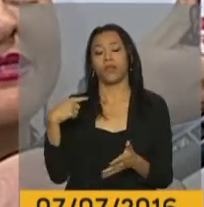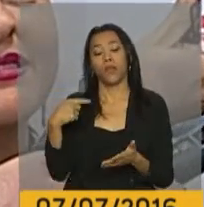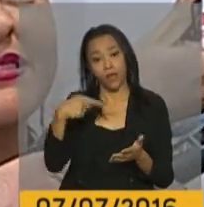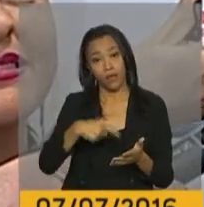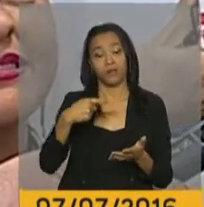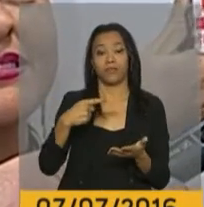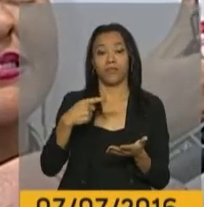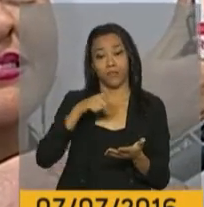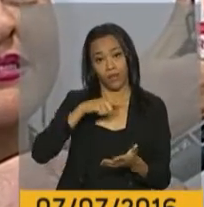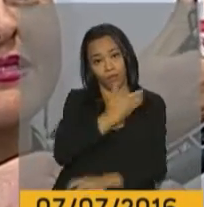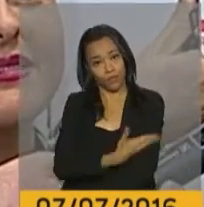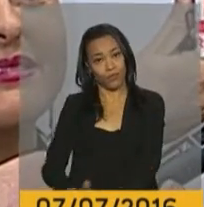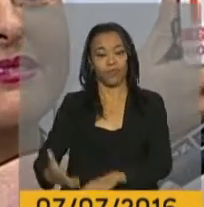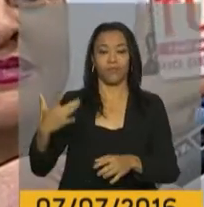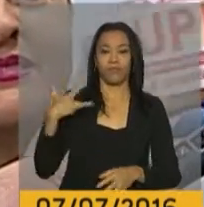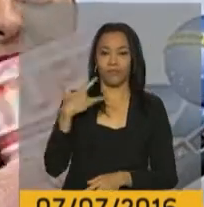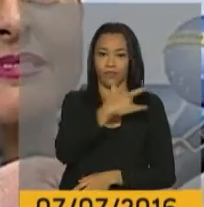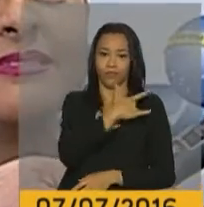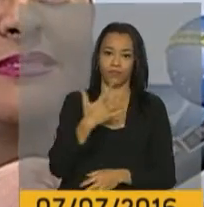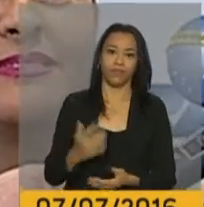possam ter vida mais saudável